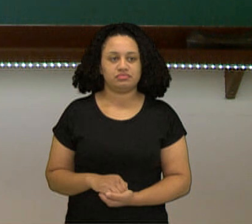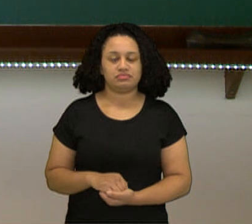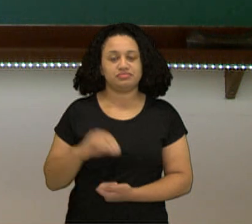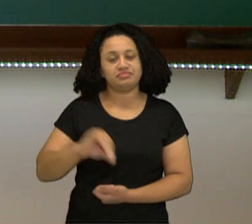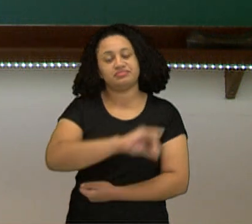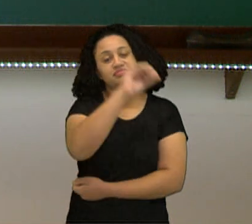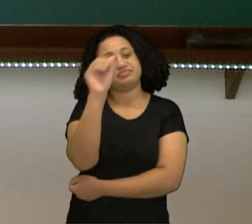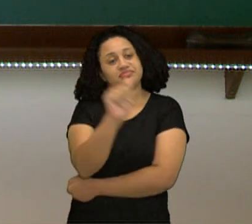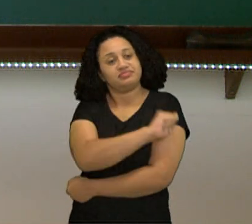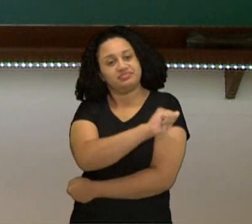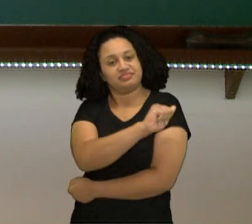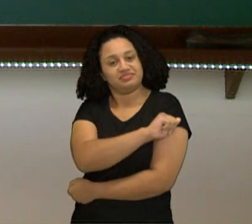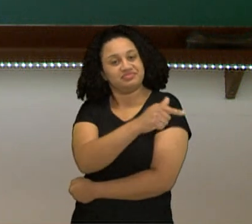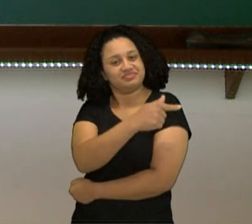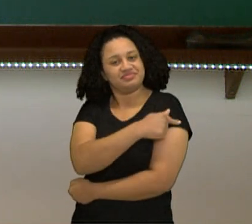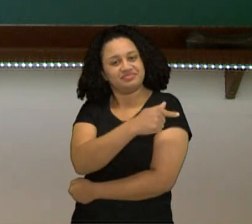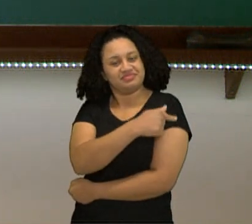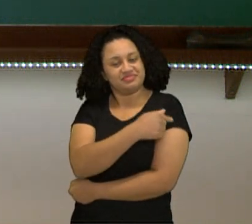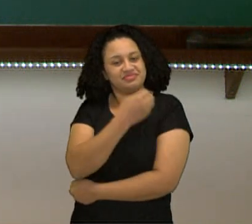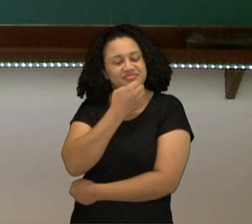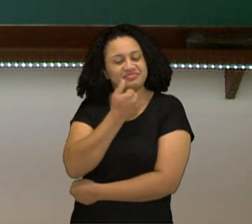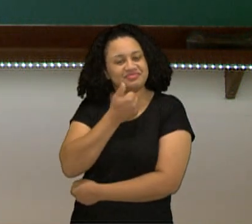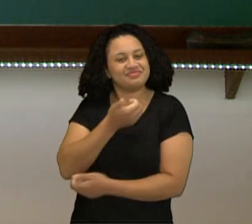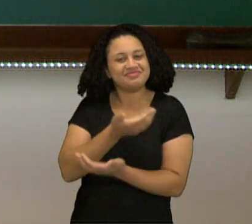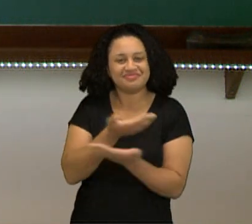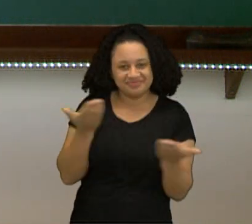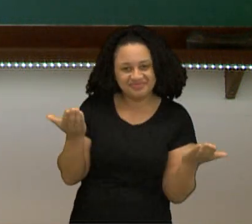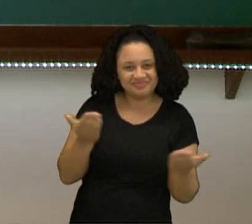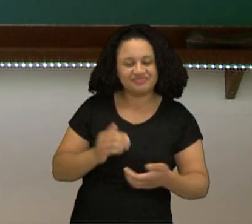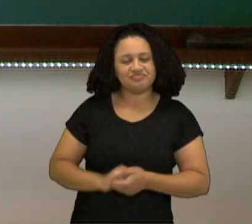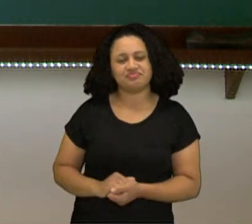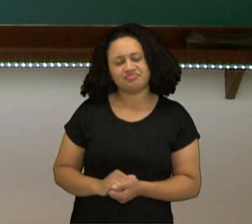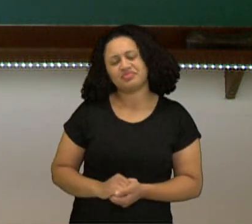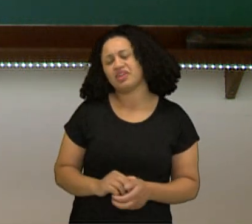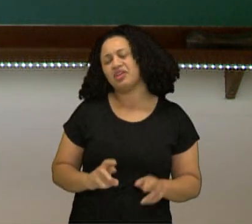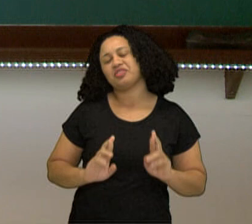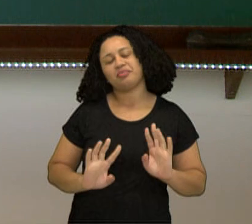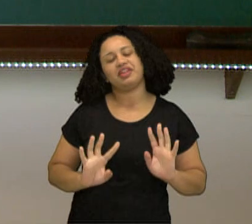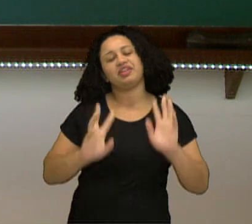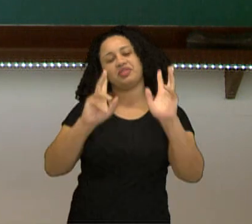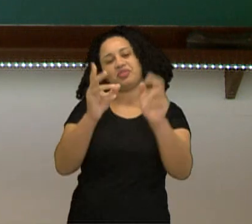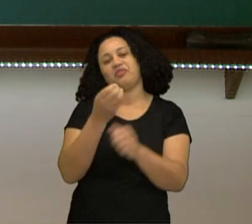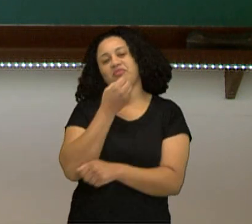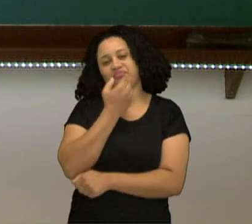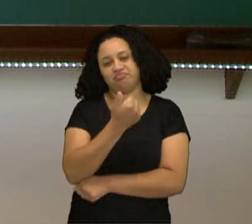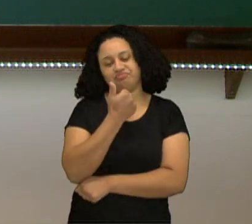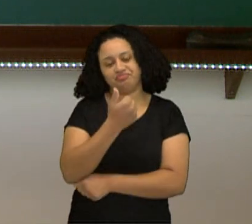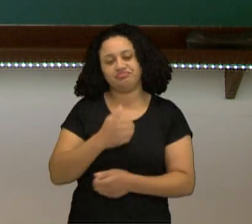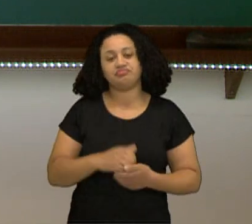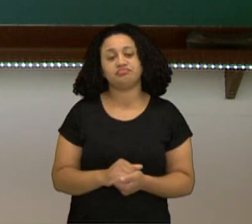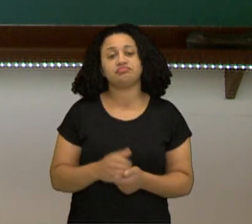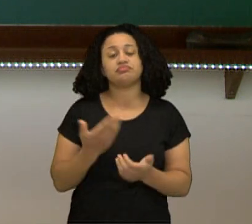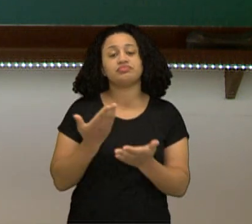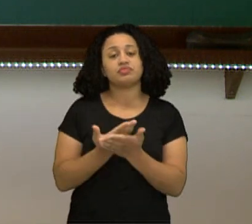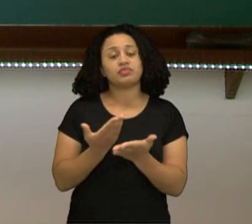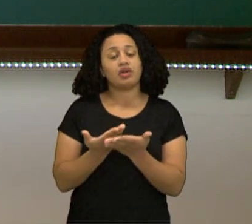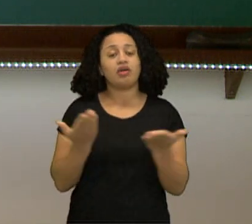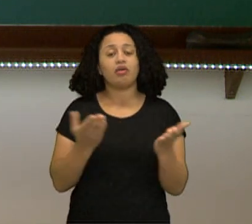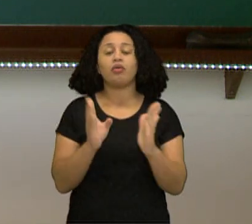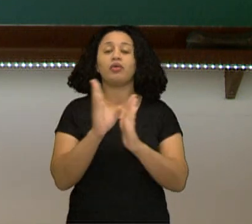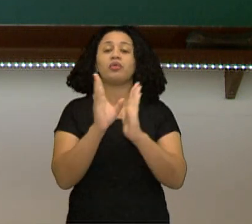Olá, estudantes do 7º ano, tudo bem com vocês? Espero que sim. Nesta aula vamos falar